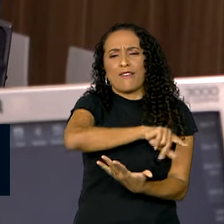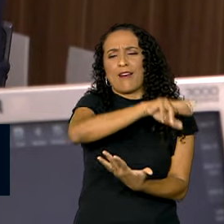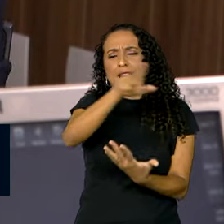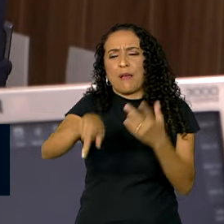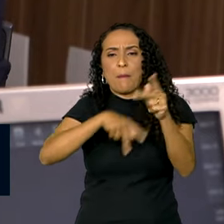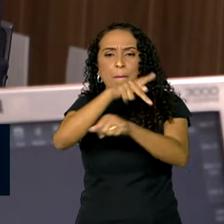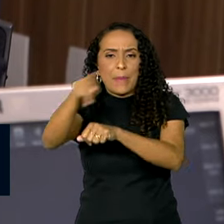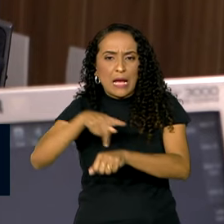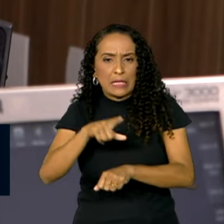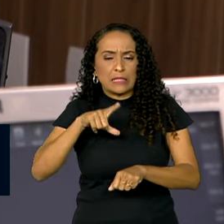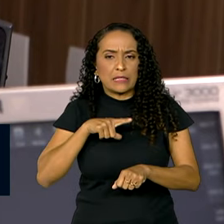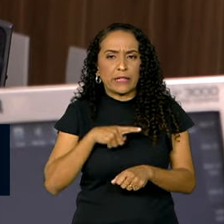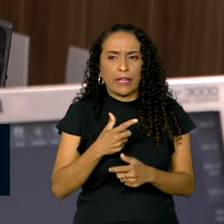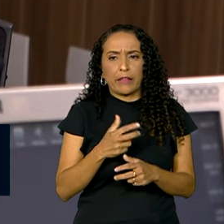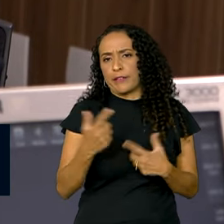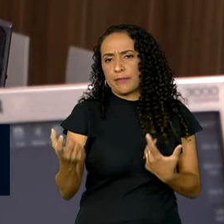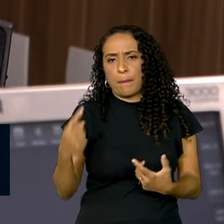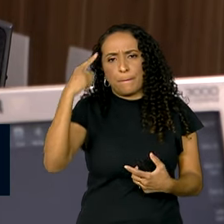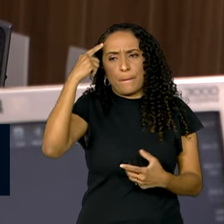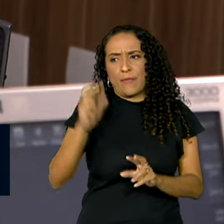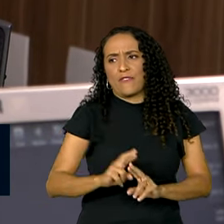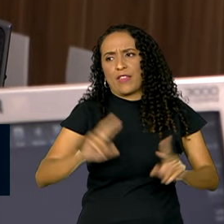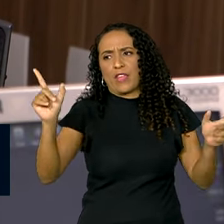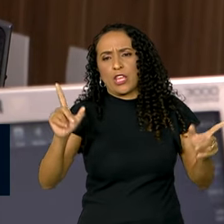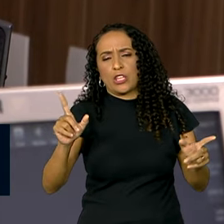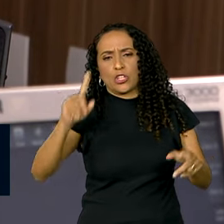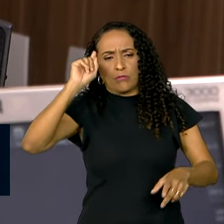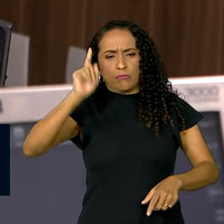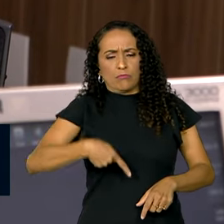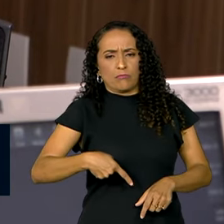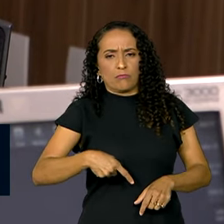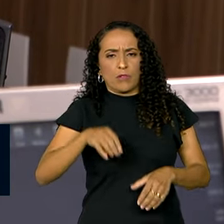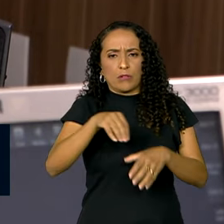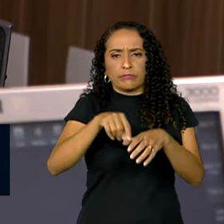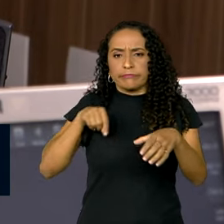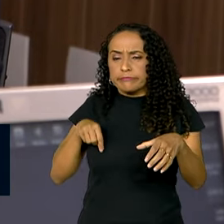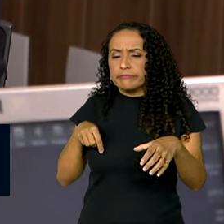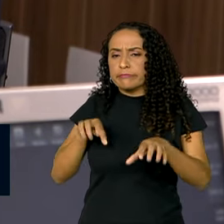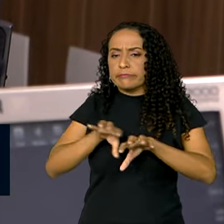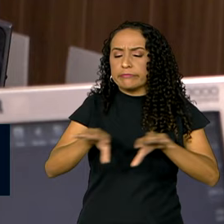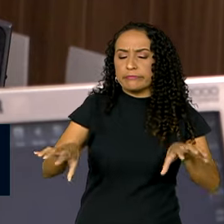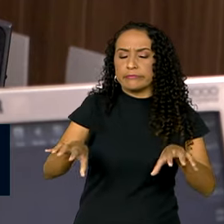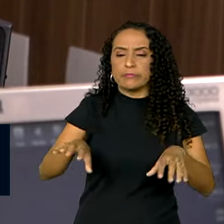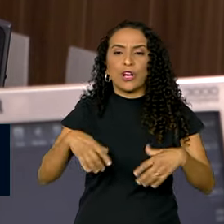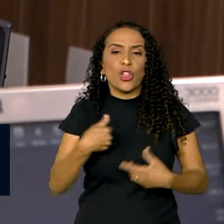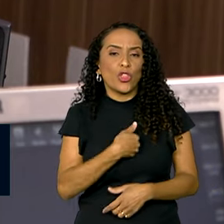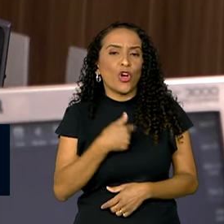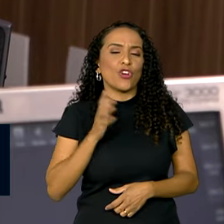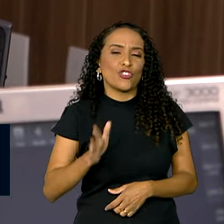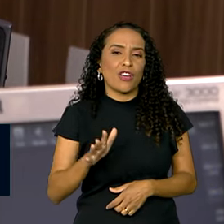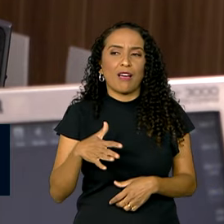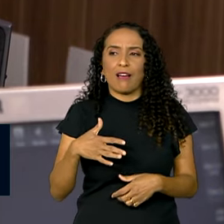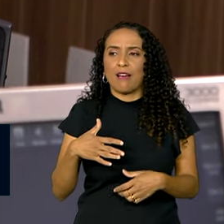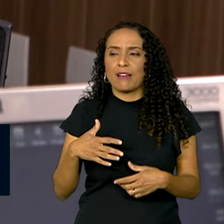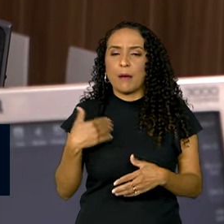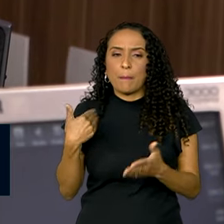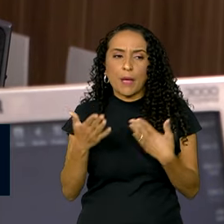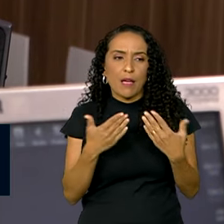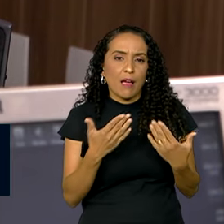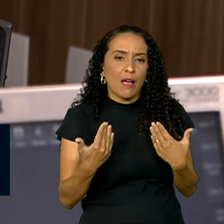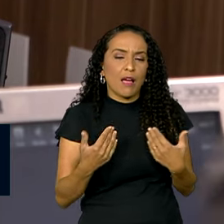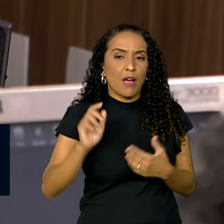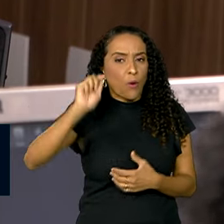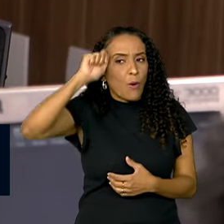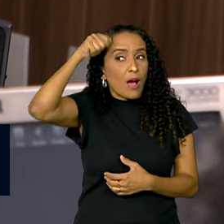uma concepção mais autoritária uma participação mais restrita né E nós já estamos em diálogo com a